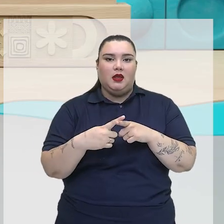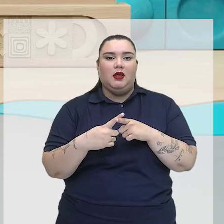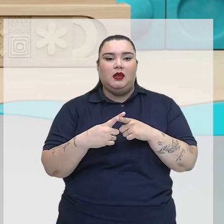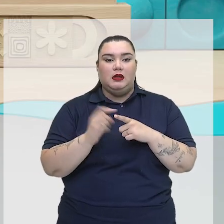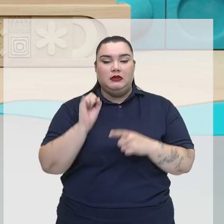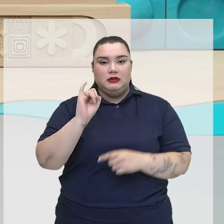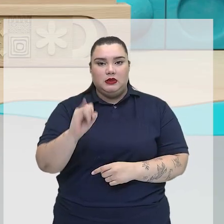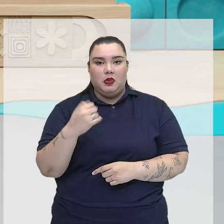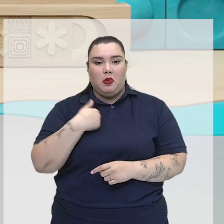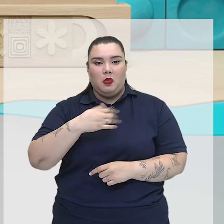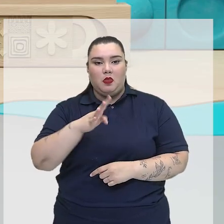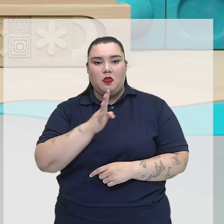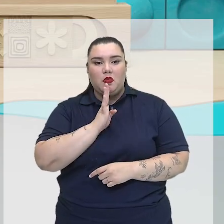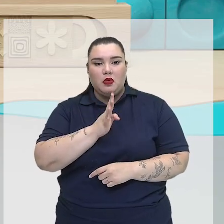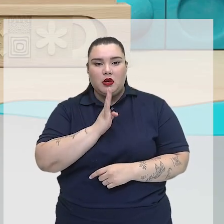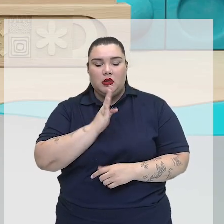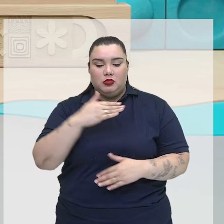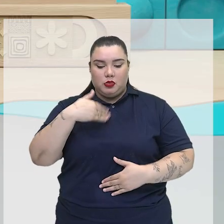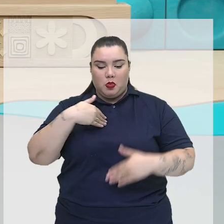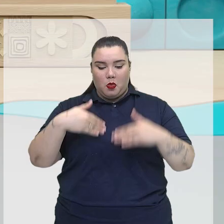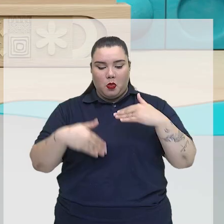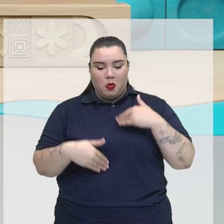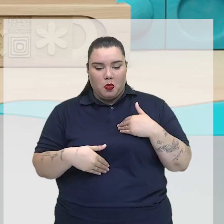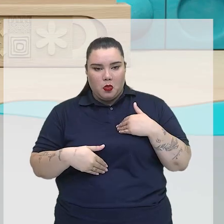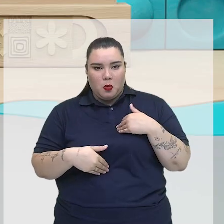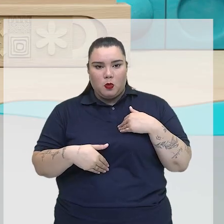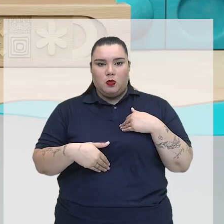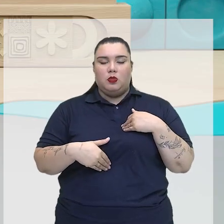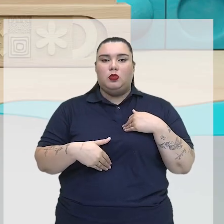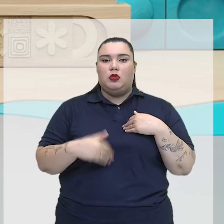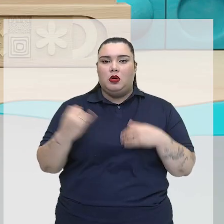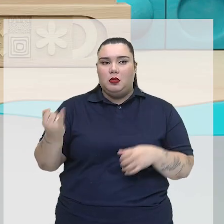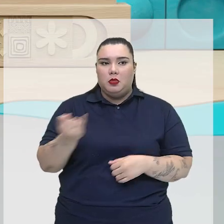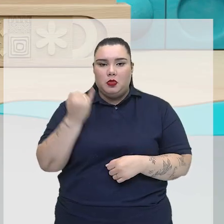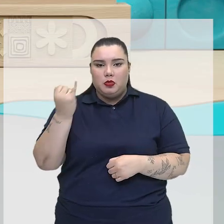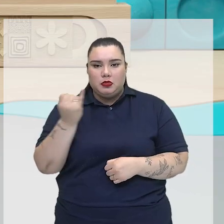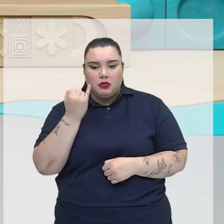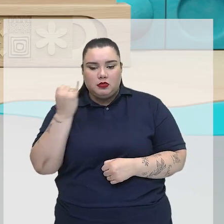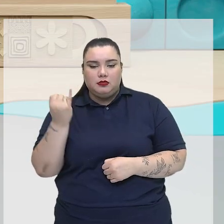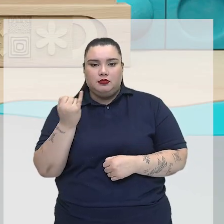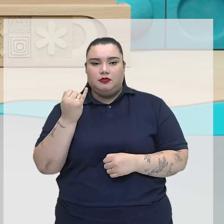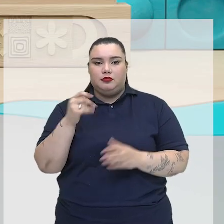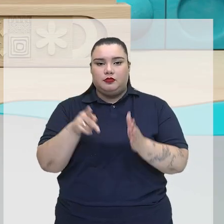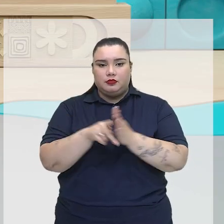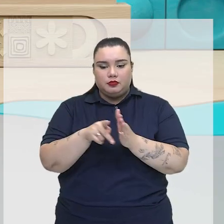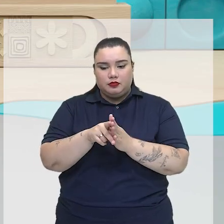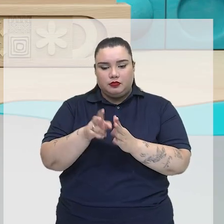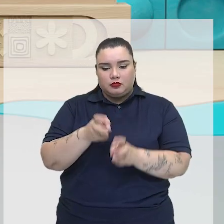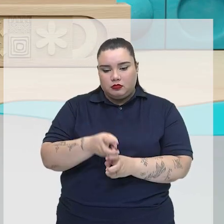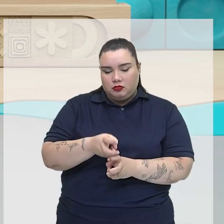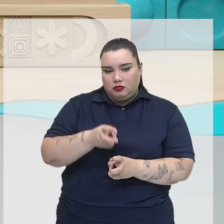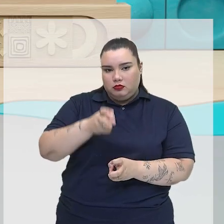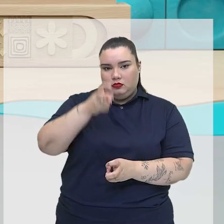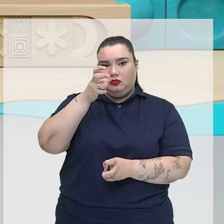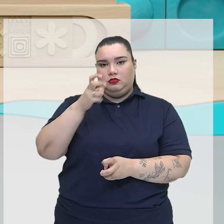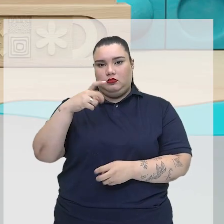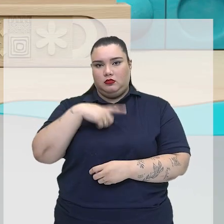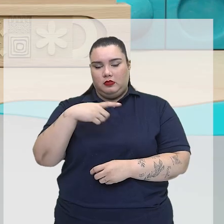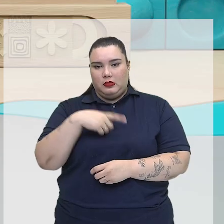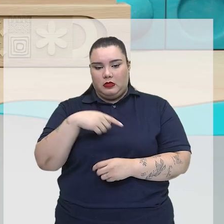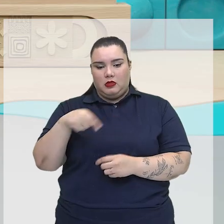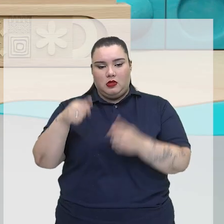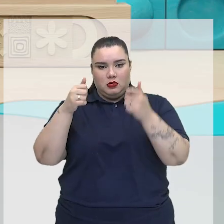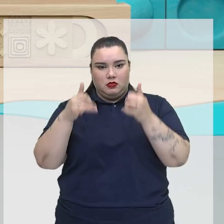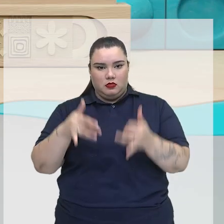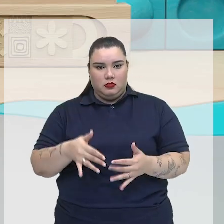eu conheço a nossa estrutura óssea, se eu conheço a importância da coluna vertebral, que tem essas funções